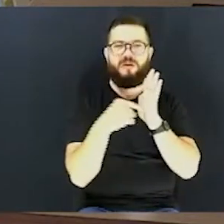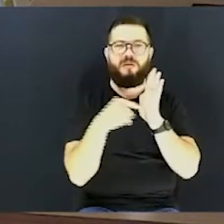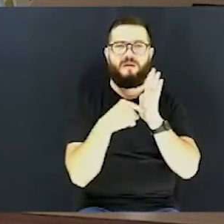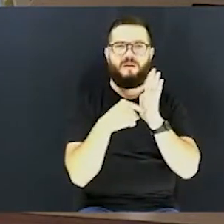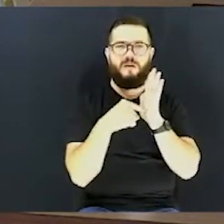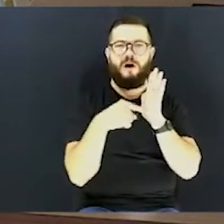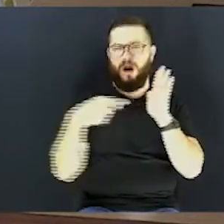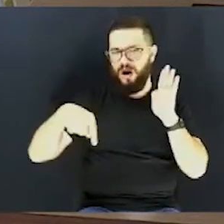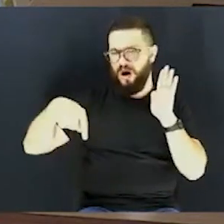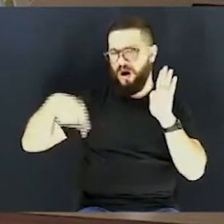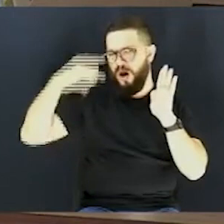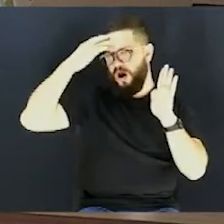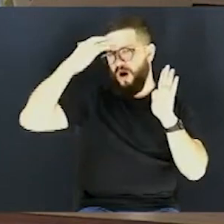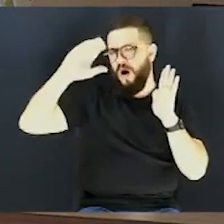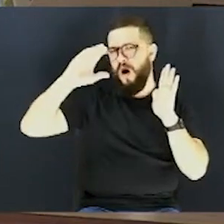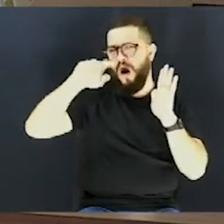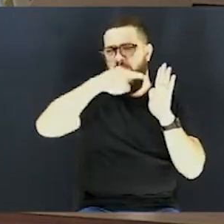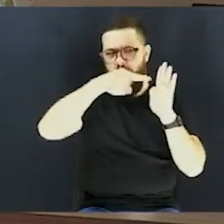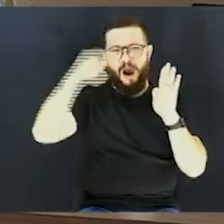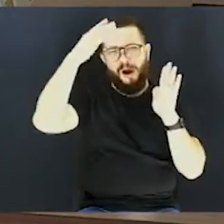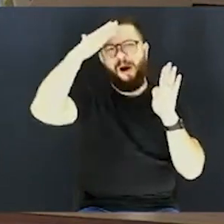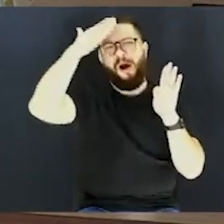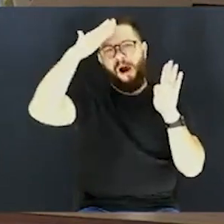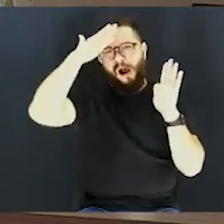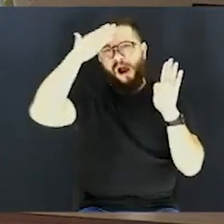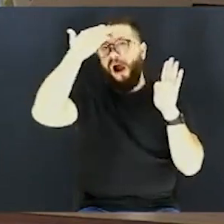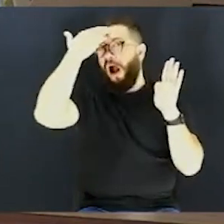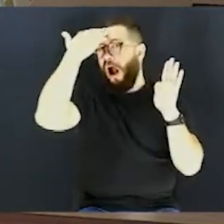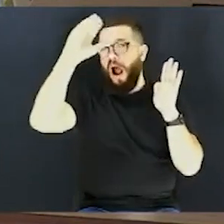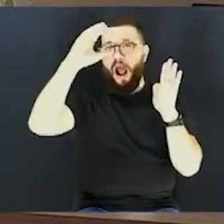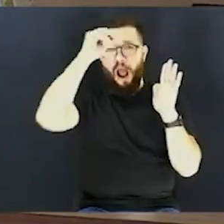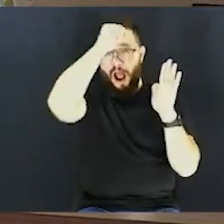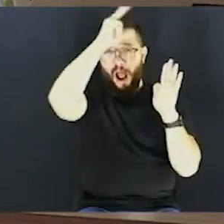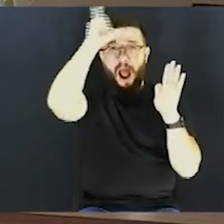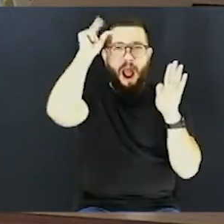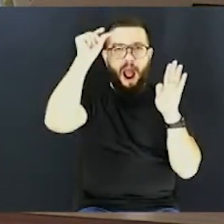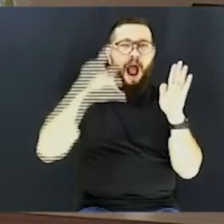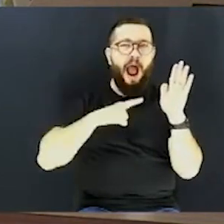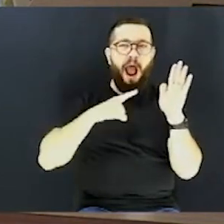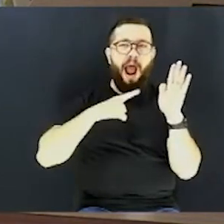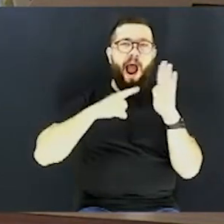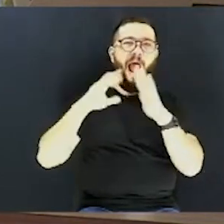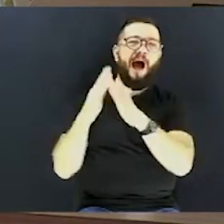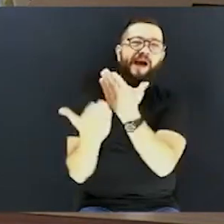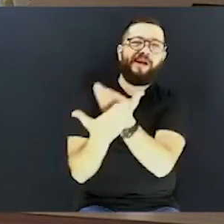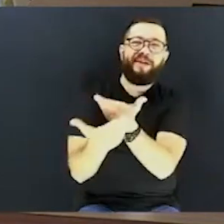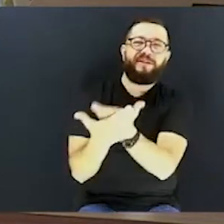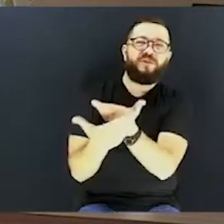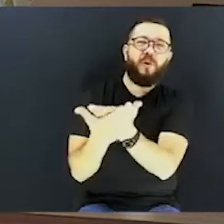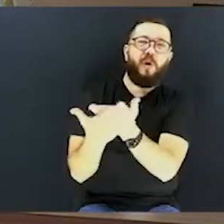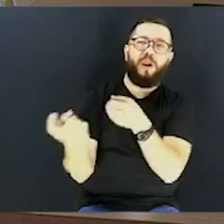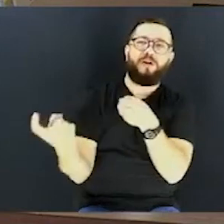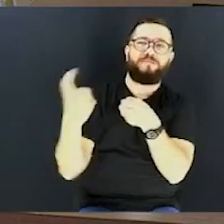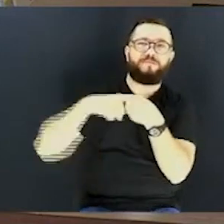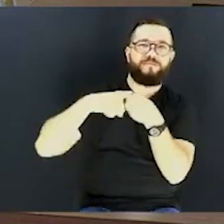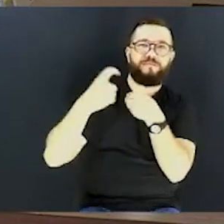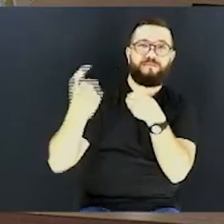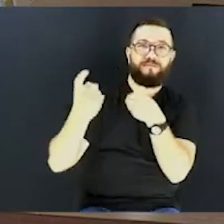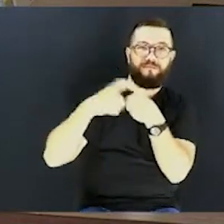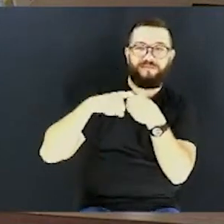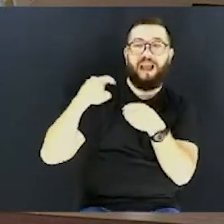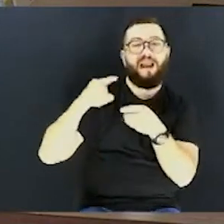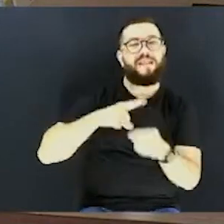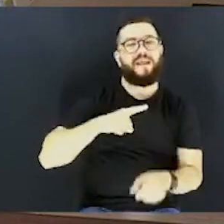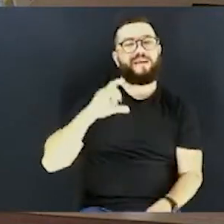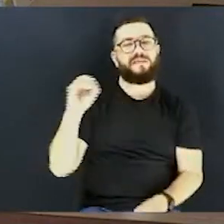todos sabem, mas a Prefeitura Municipal de Curitiba tem aquela rede conveniada, a rede contratada, que oferece essas vagas de 0 a 3. Então, a Prefeitura